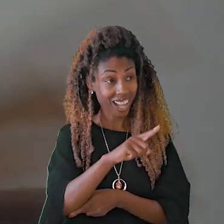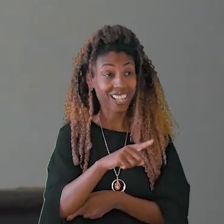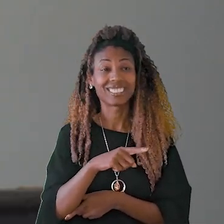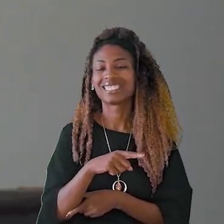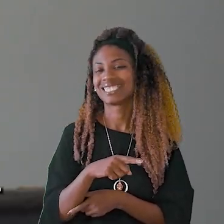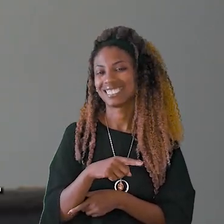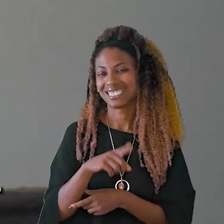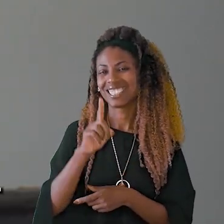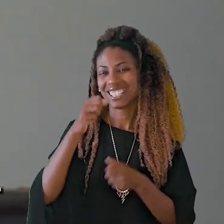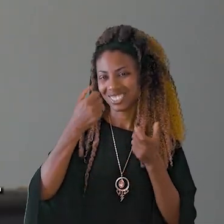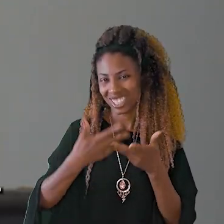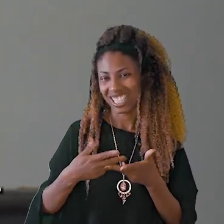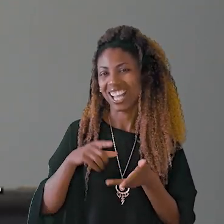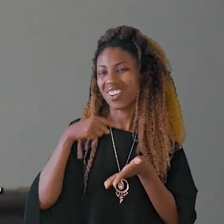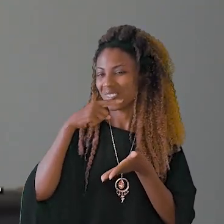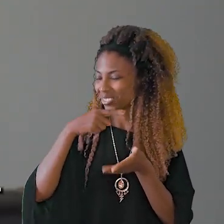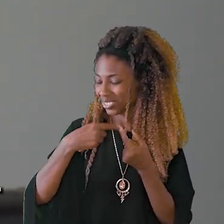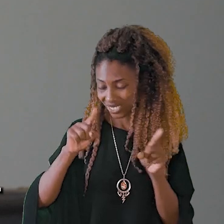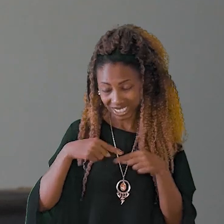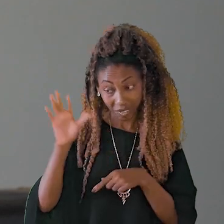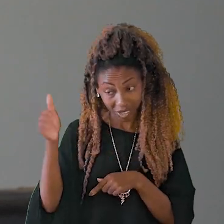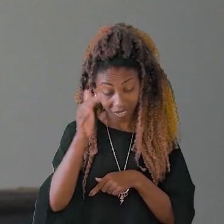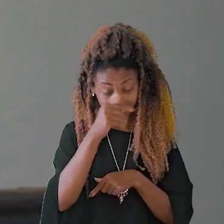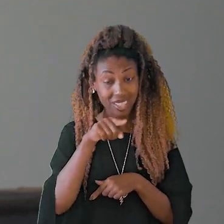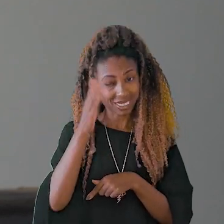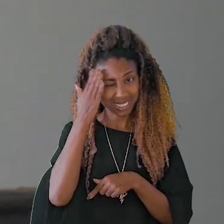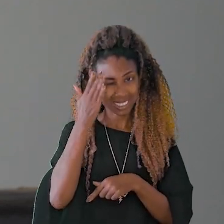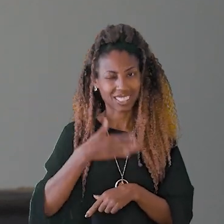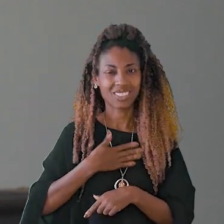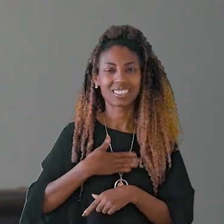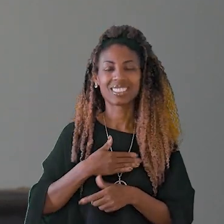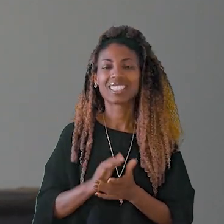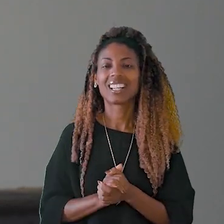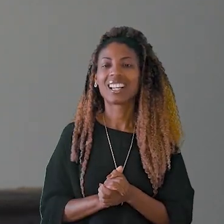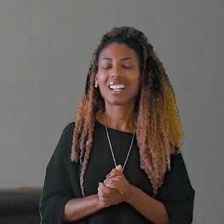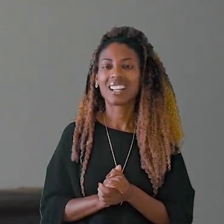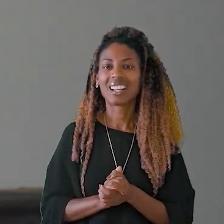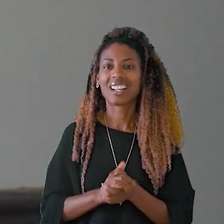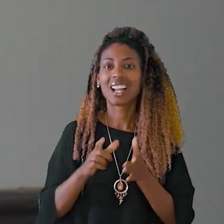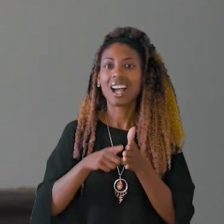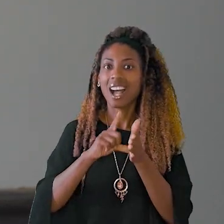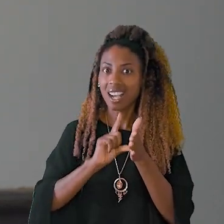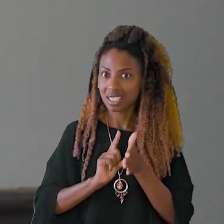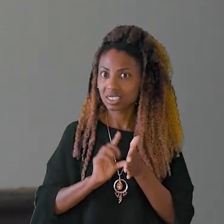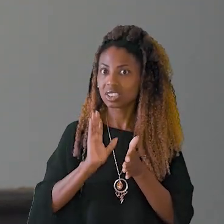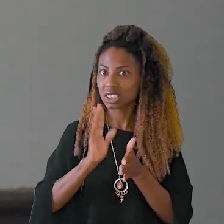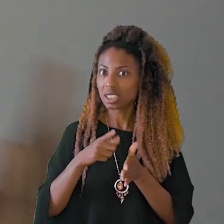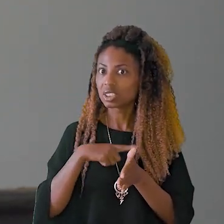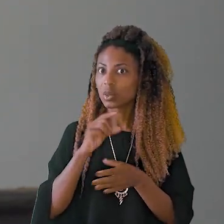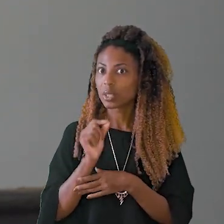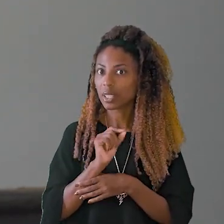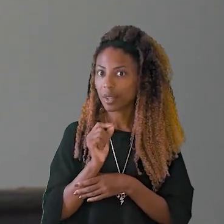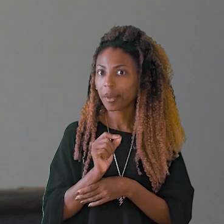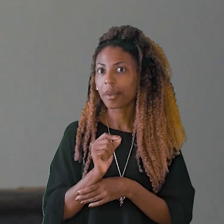olha. É ela, vem amiga, que eu sei que você vai dançar. E também inclusive antes da Beyoncé, já recebi